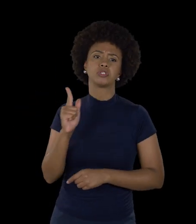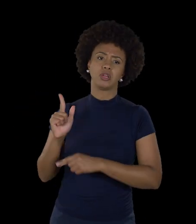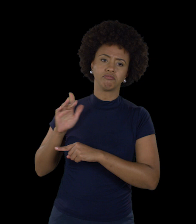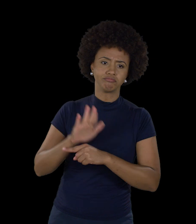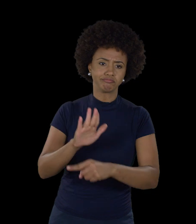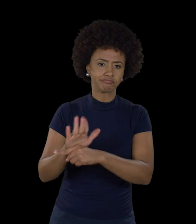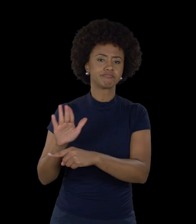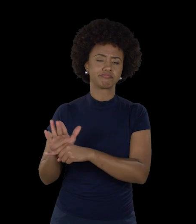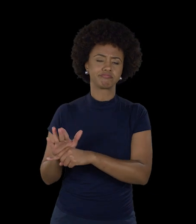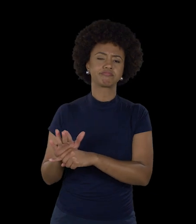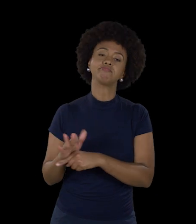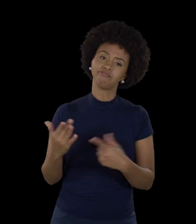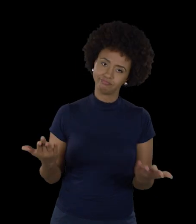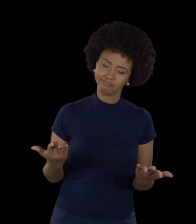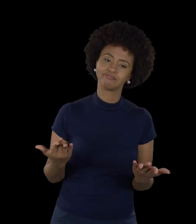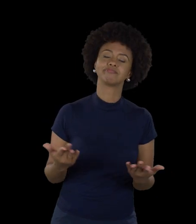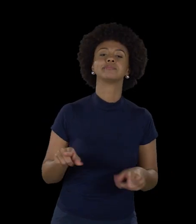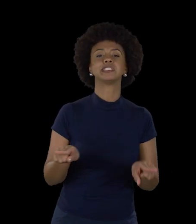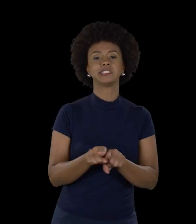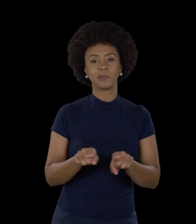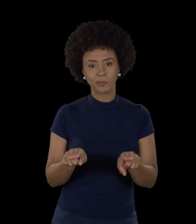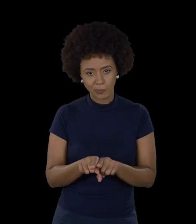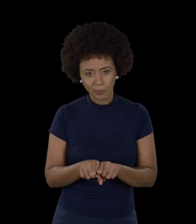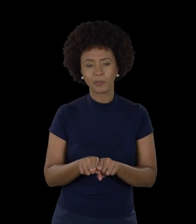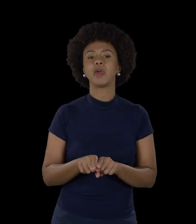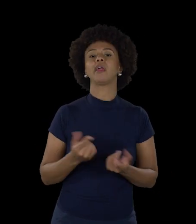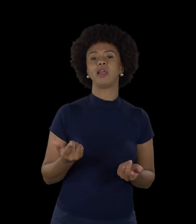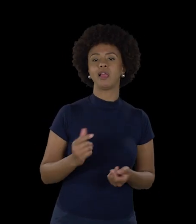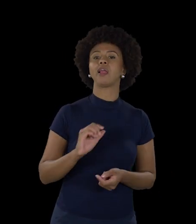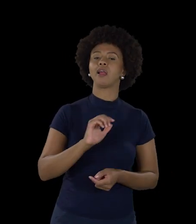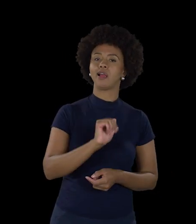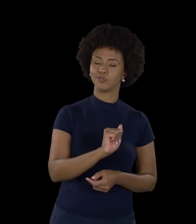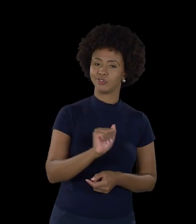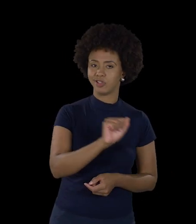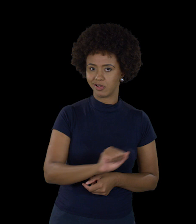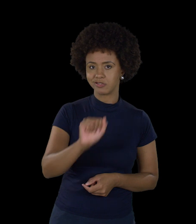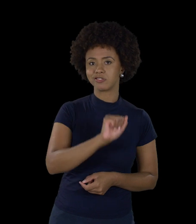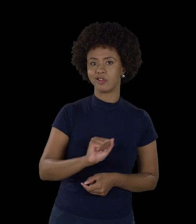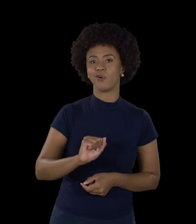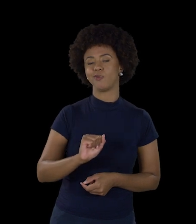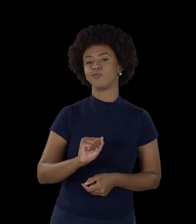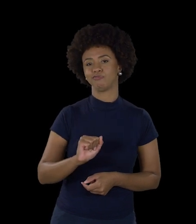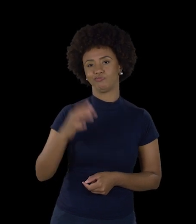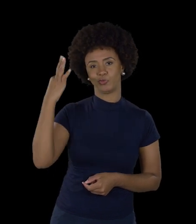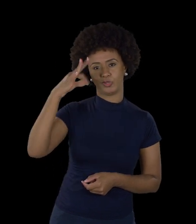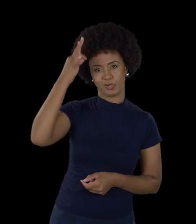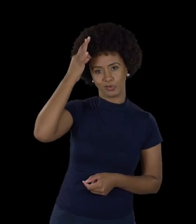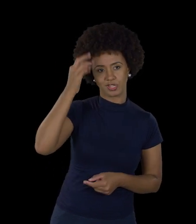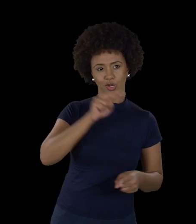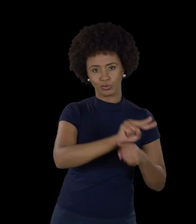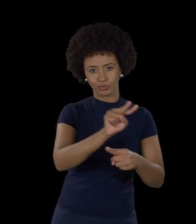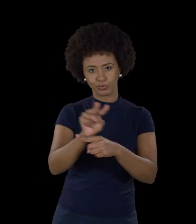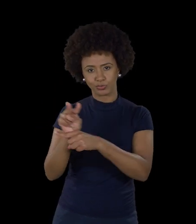a equipe da Bela Vista Cultural e um representante da Associação Capixaba do Patrimônio Natural saíram a campo